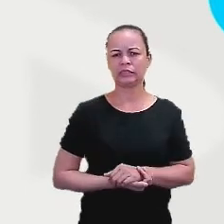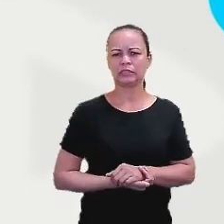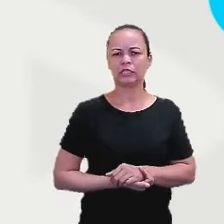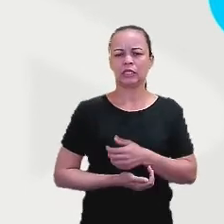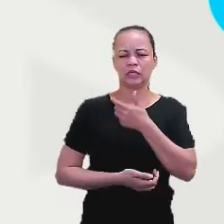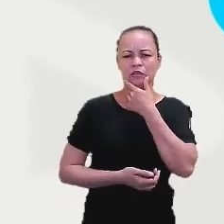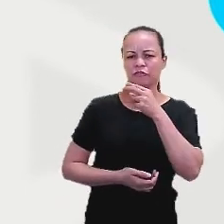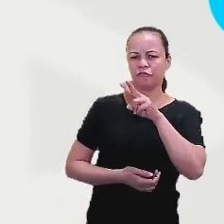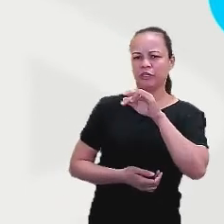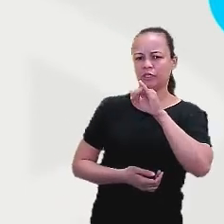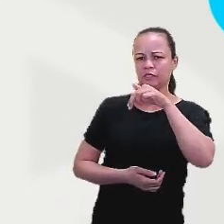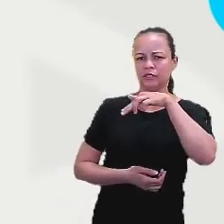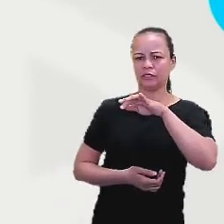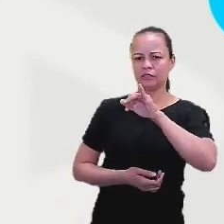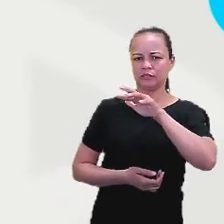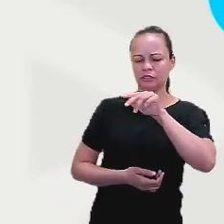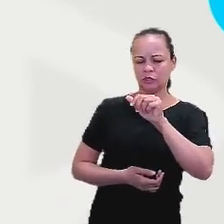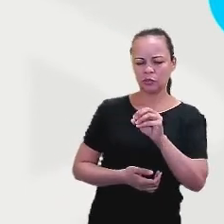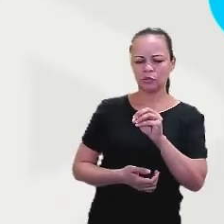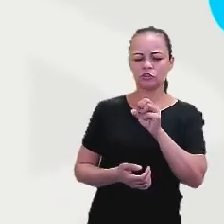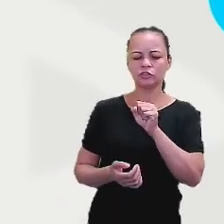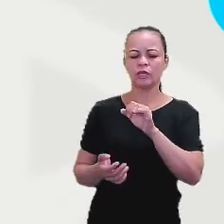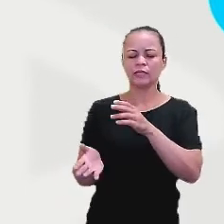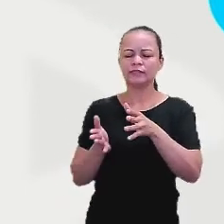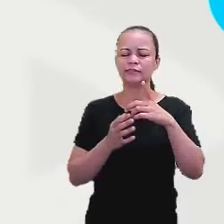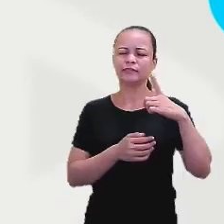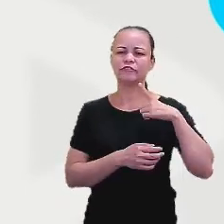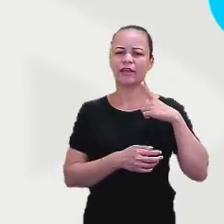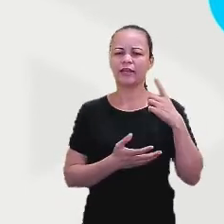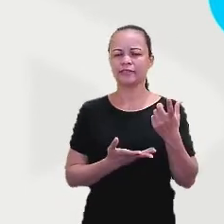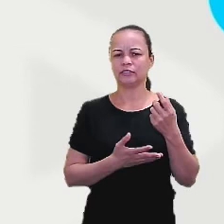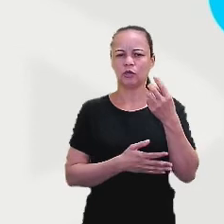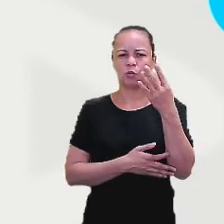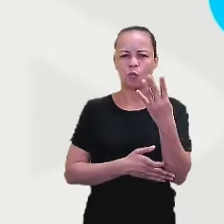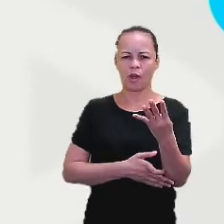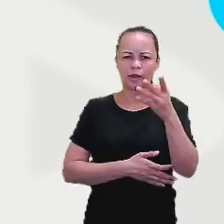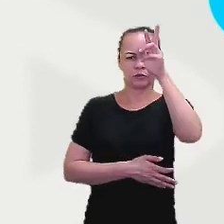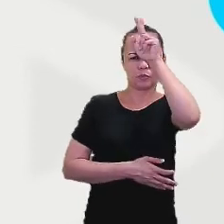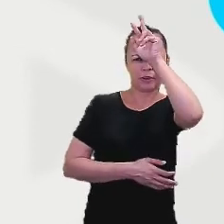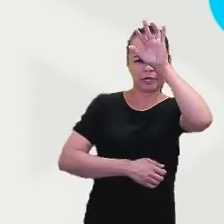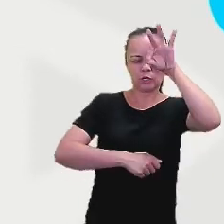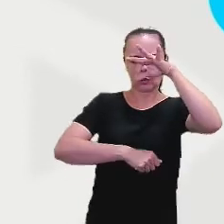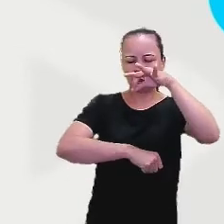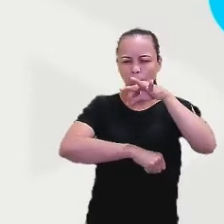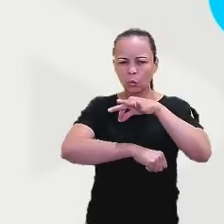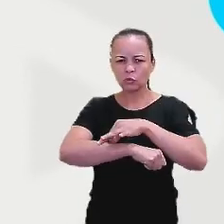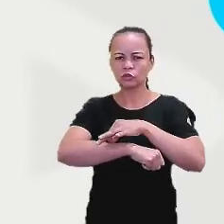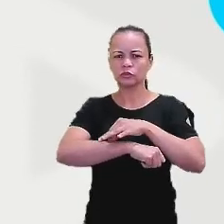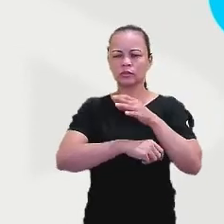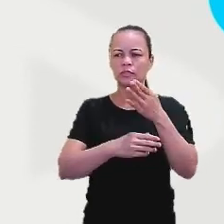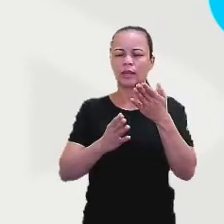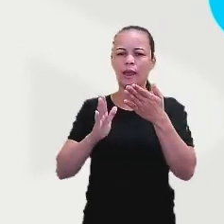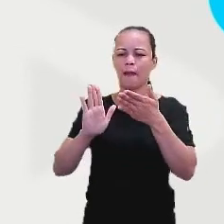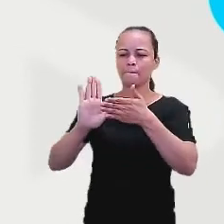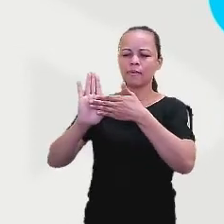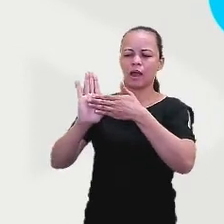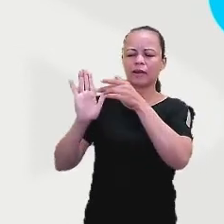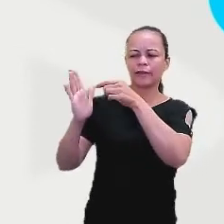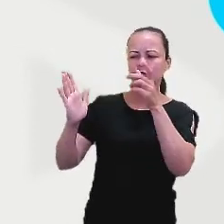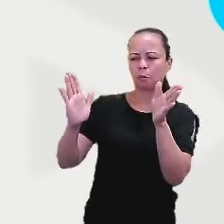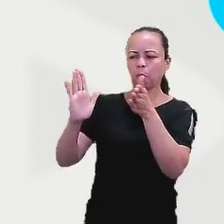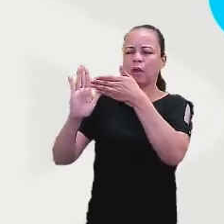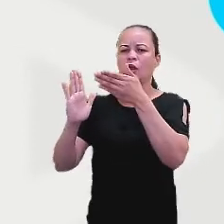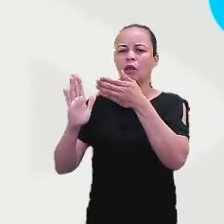na parede e eu matasse um, quantos ficariam? Só um, professora. Mas por que só